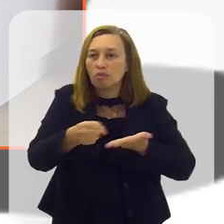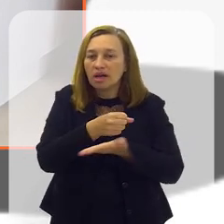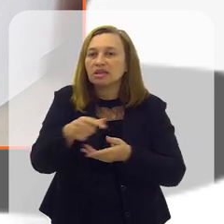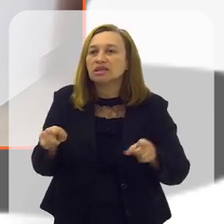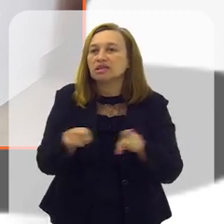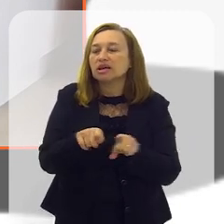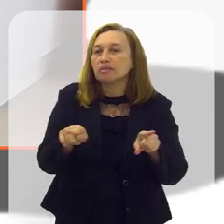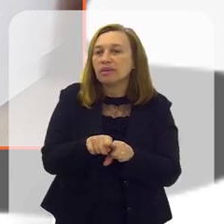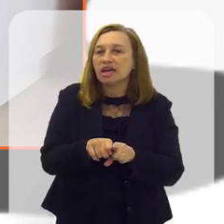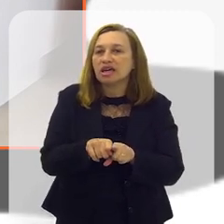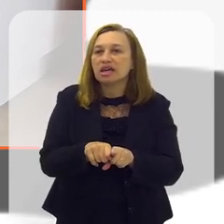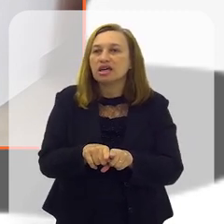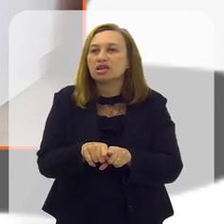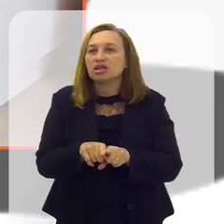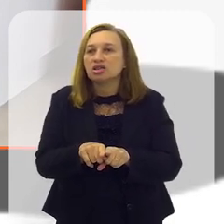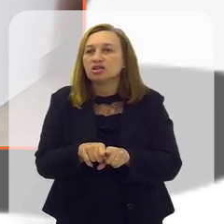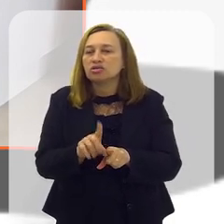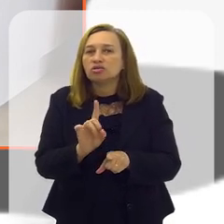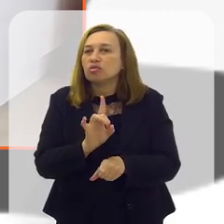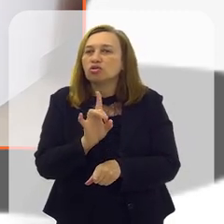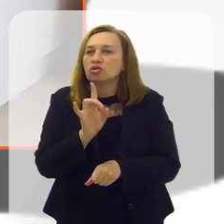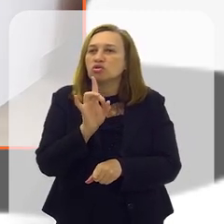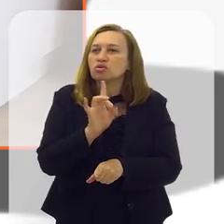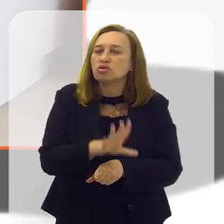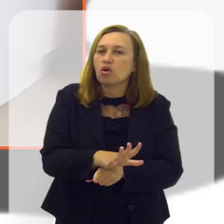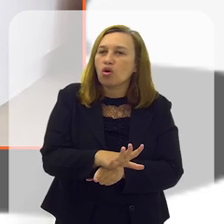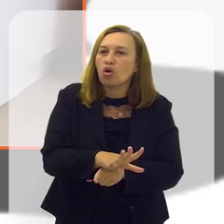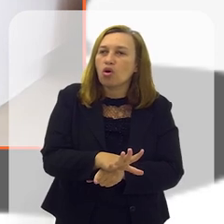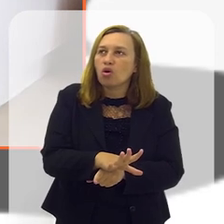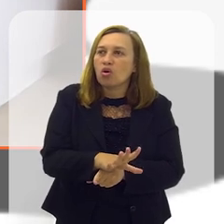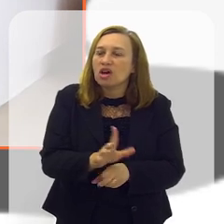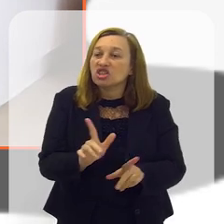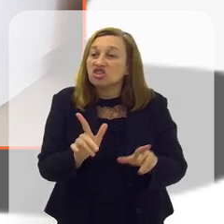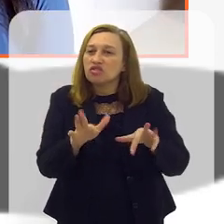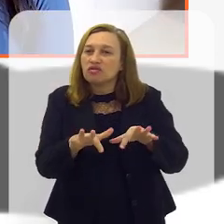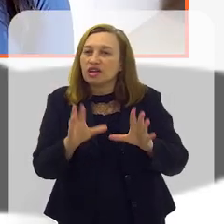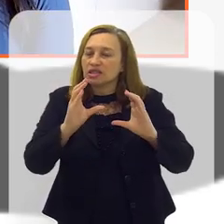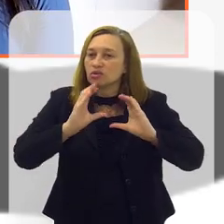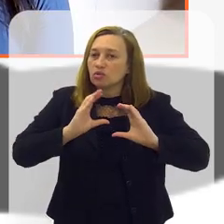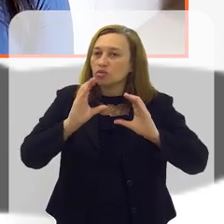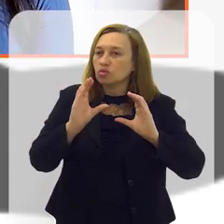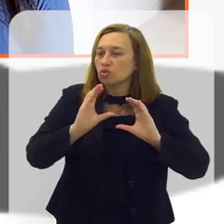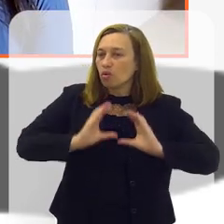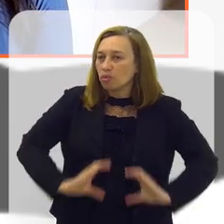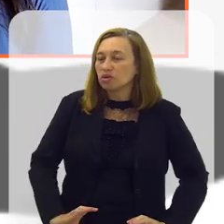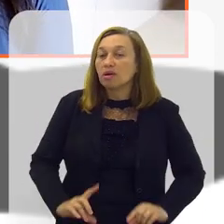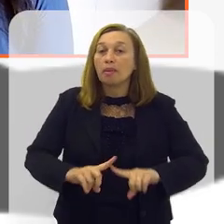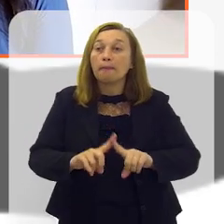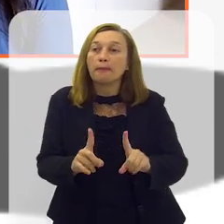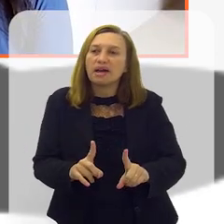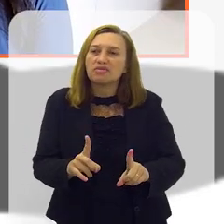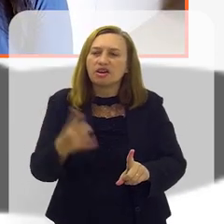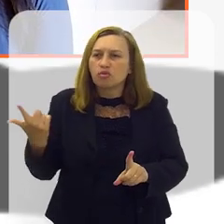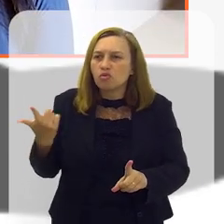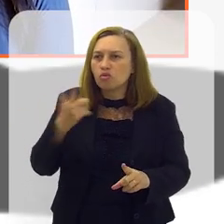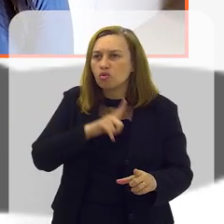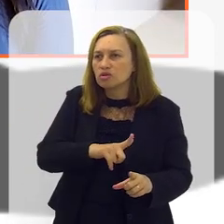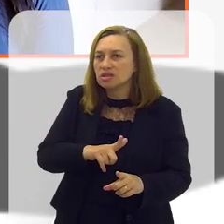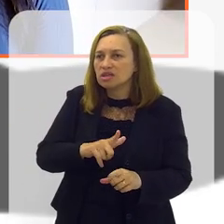elas vão também tendo não só uma abstinência daquele comportamento, mas elas vão